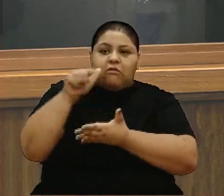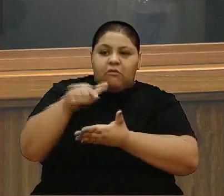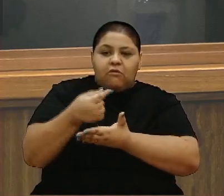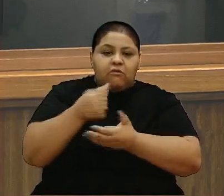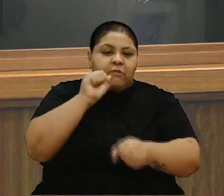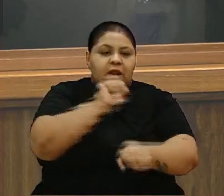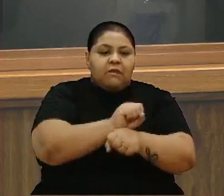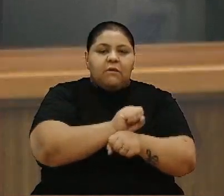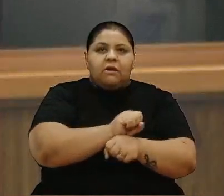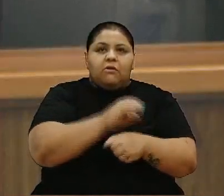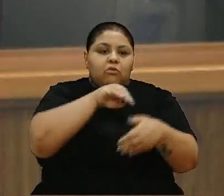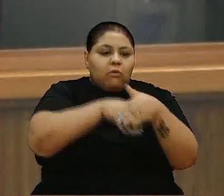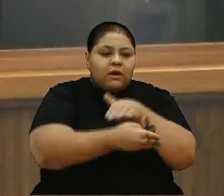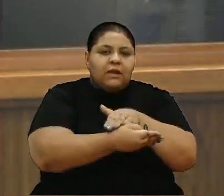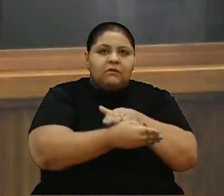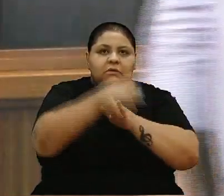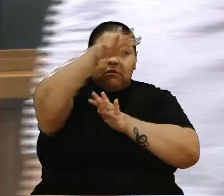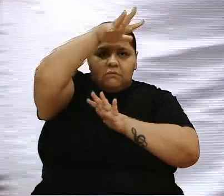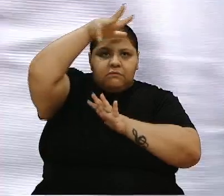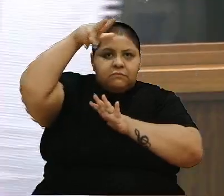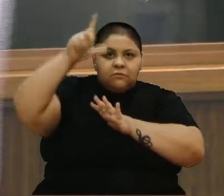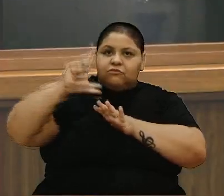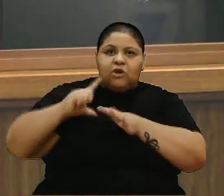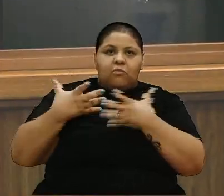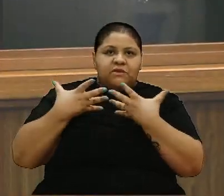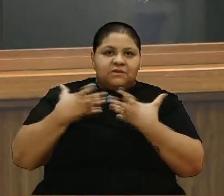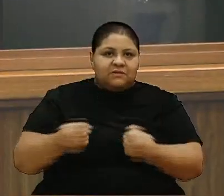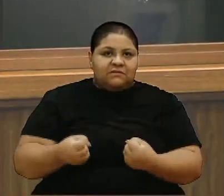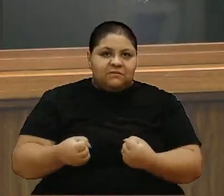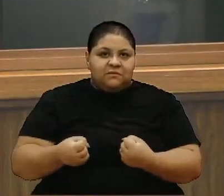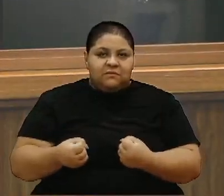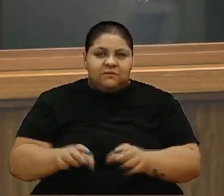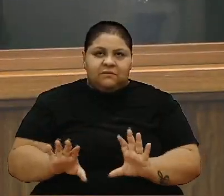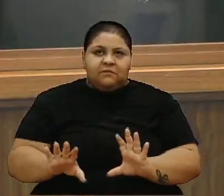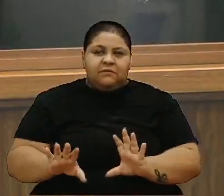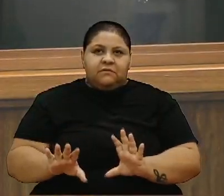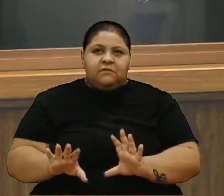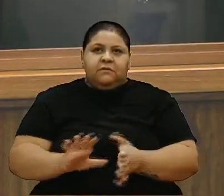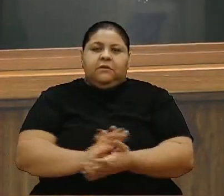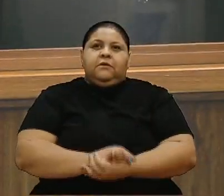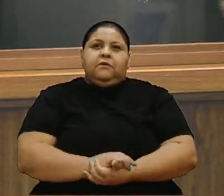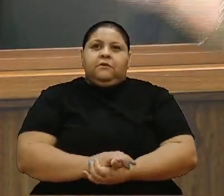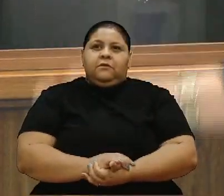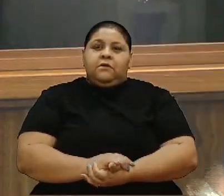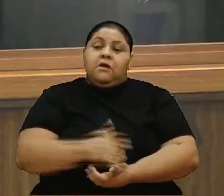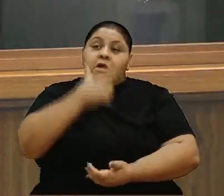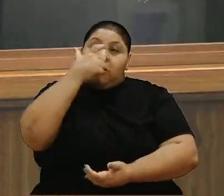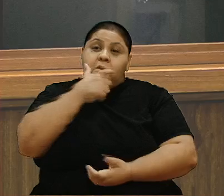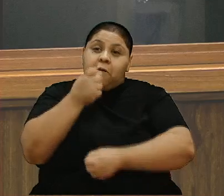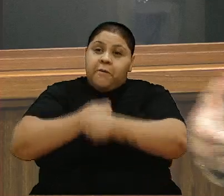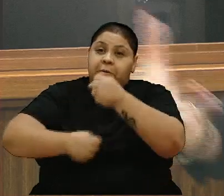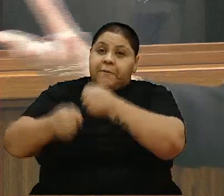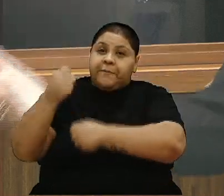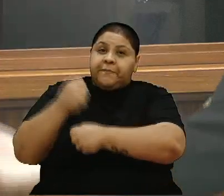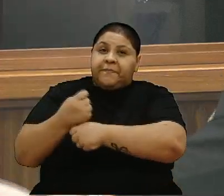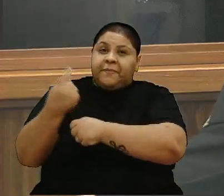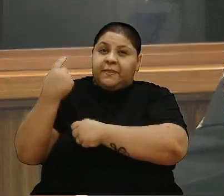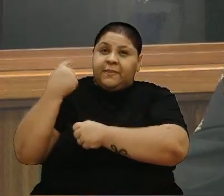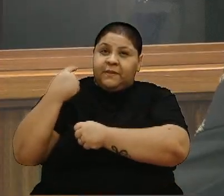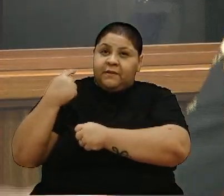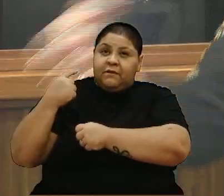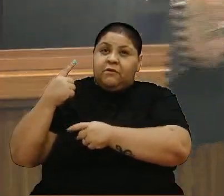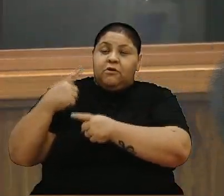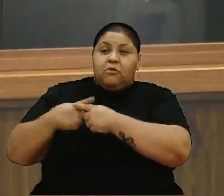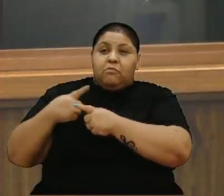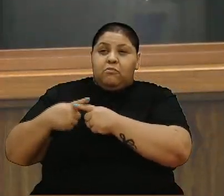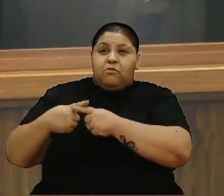lá parado. Não é admissível. Parece, né, que o ano passado, até por questão